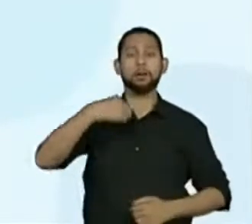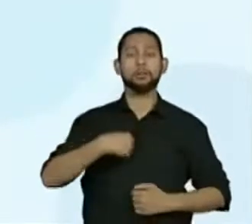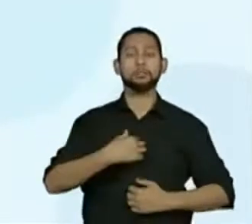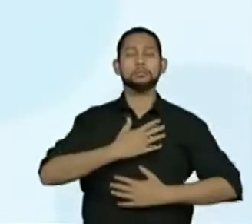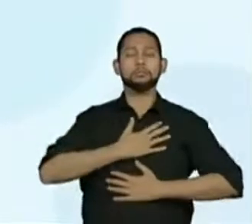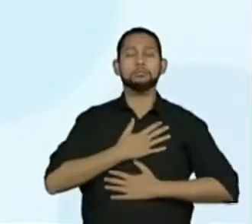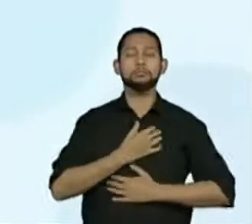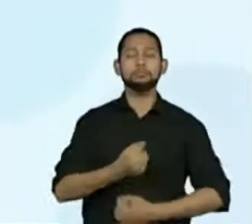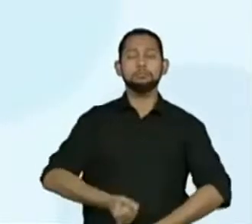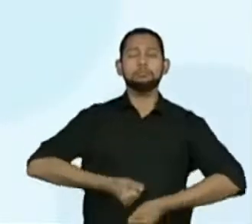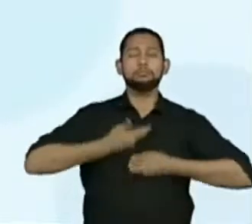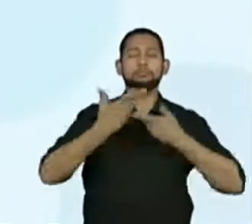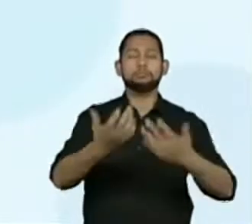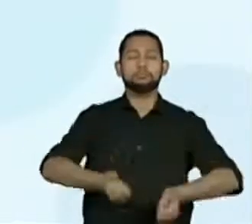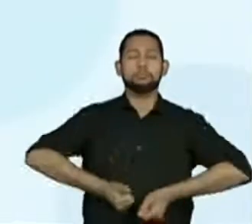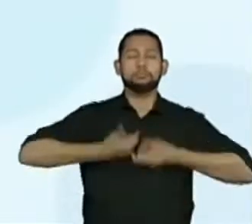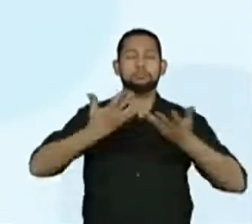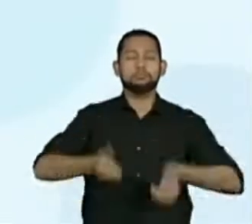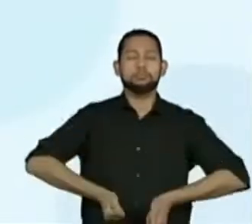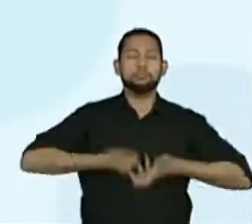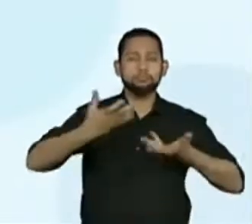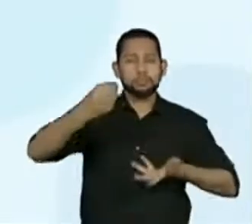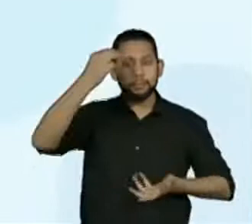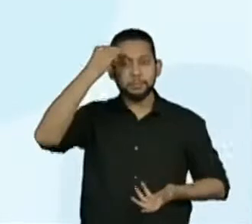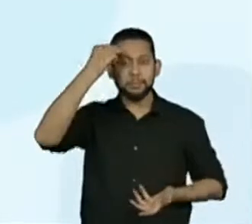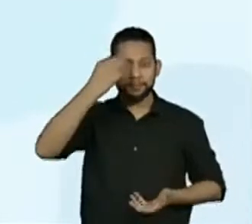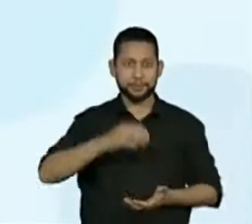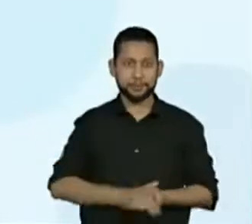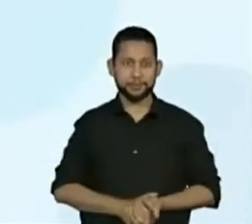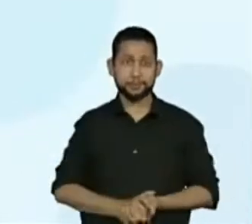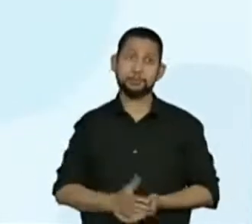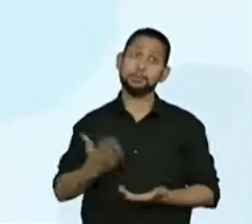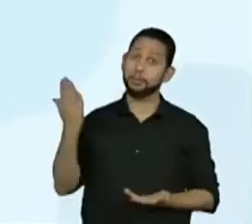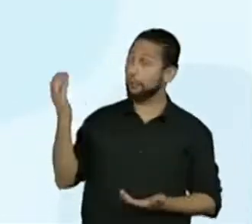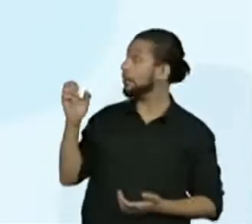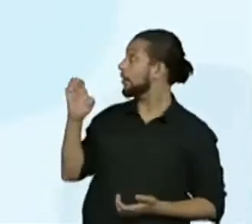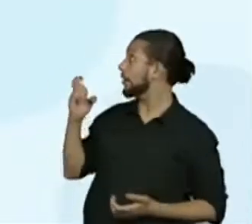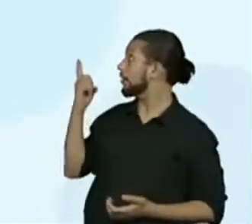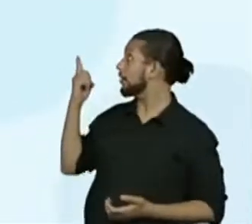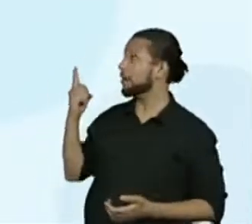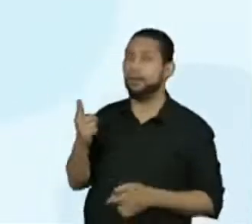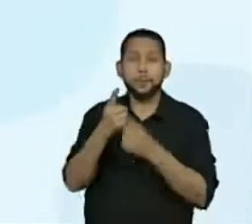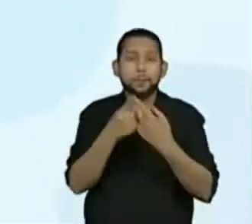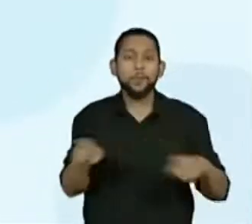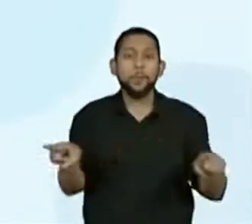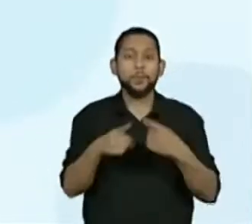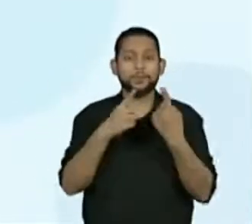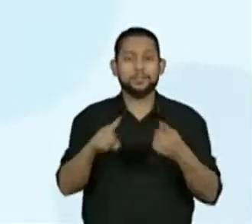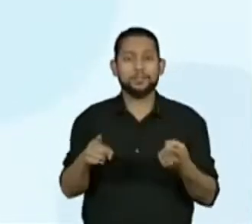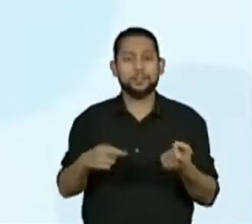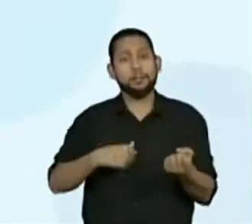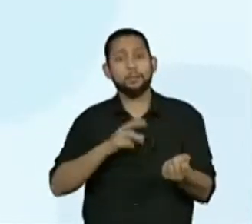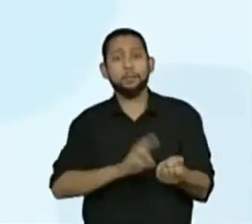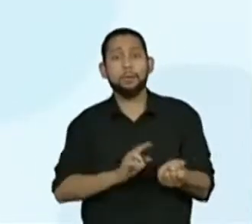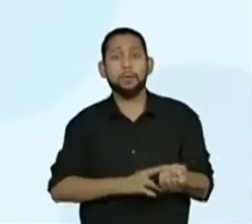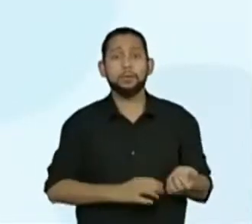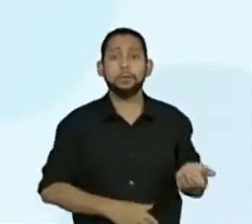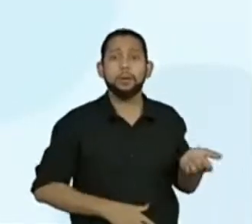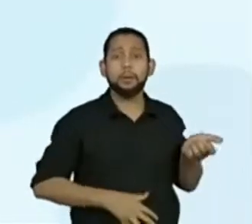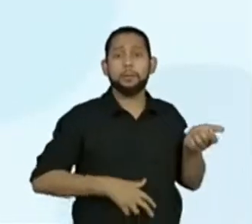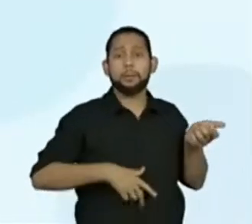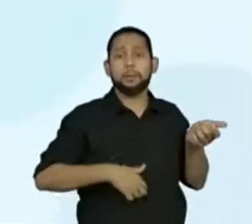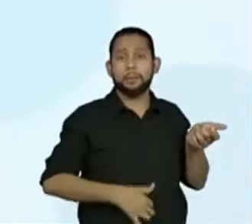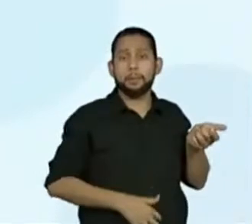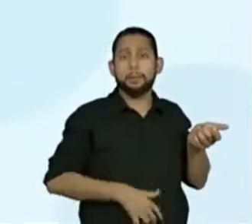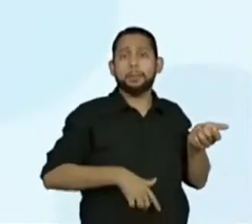interpretando as emoções do poema a letra eu musical quando o poema é apresentado em forma de música